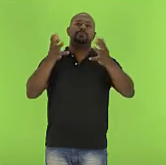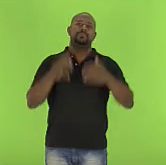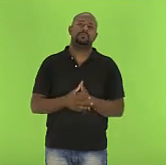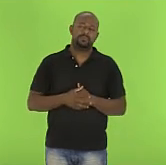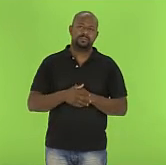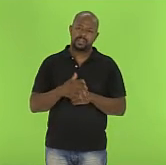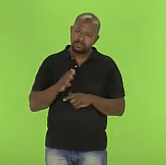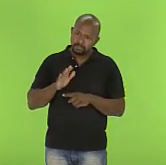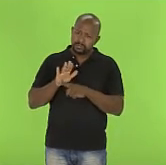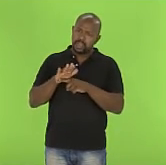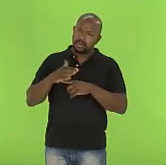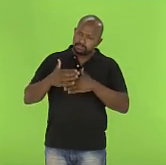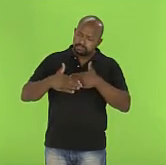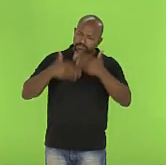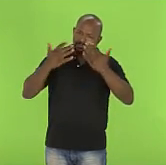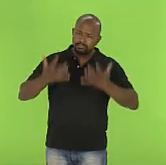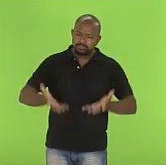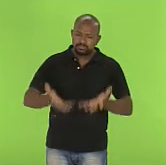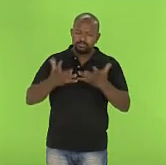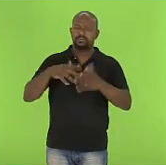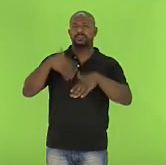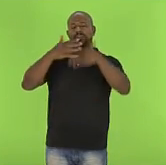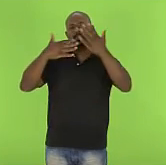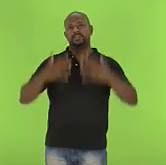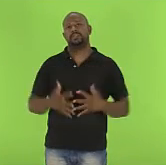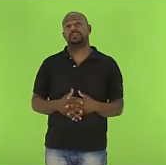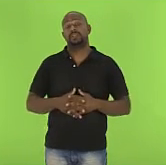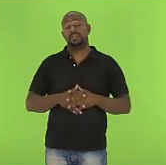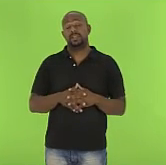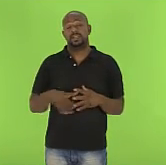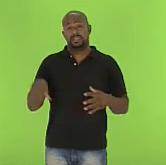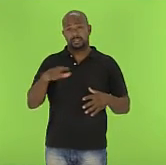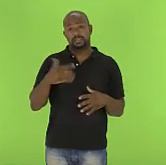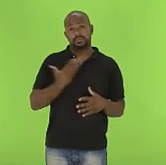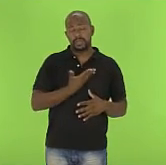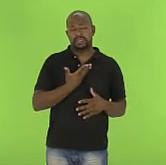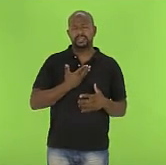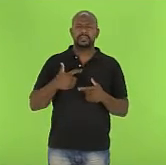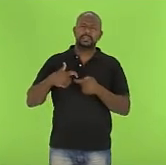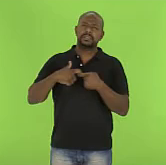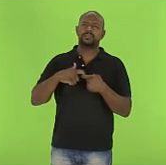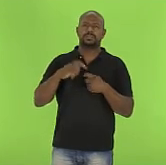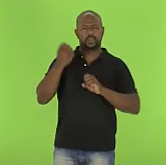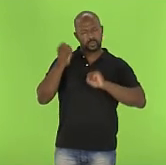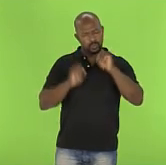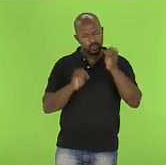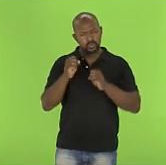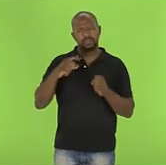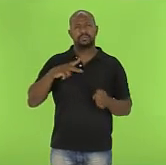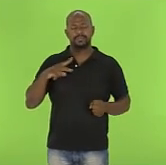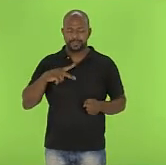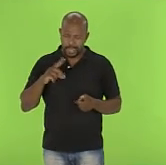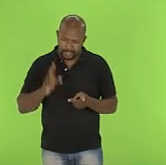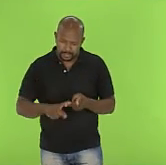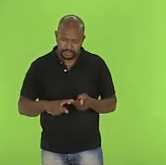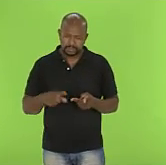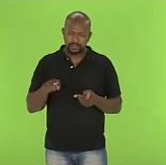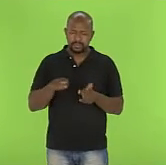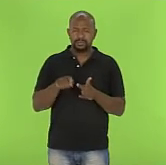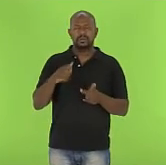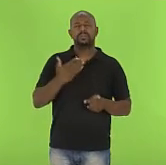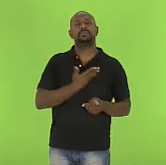frente, ajudaram a construir, ajudaram a levar adiante. E além desses parceiros da indústria